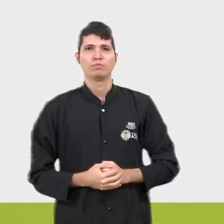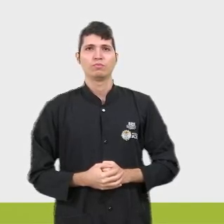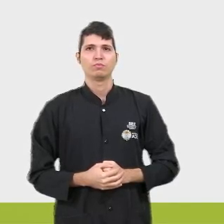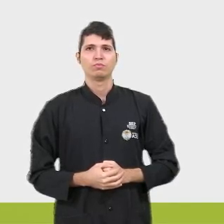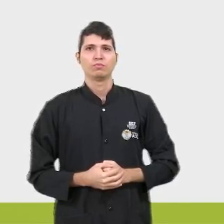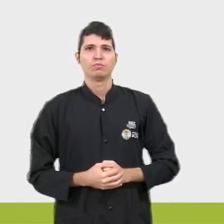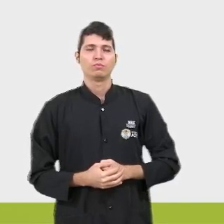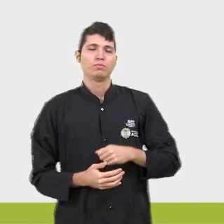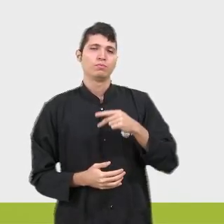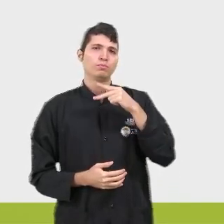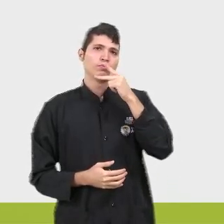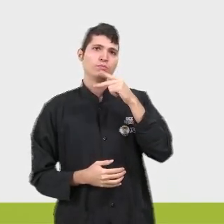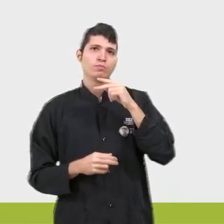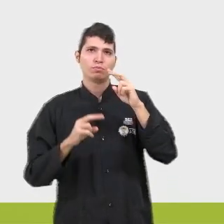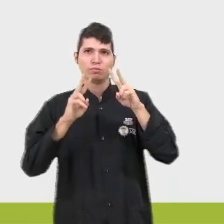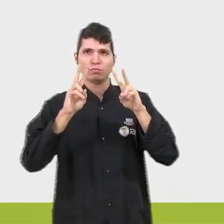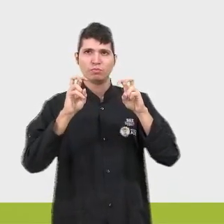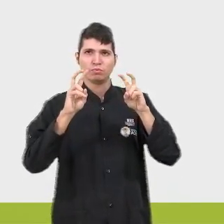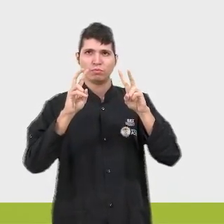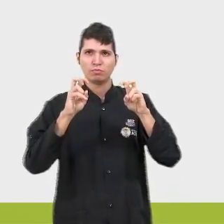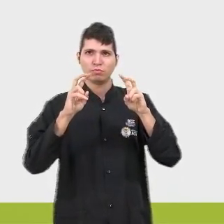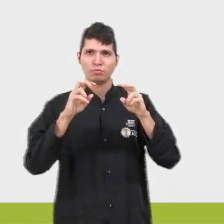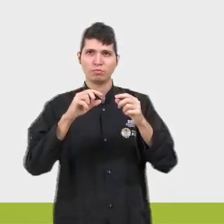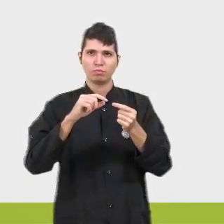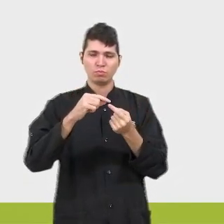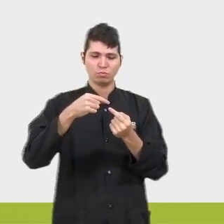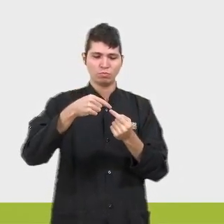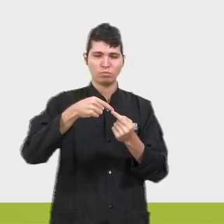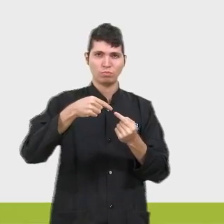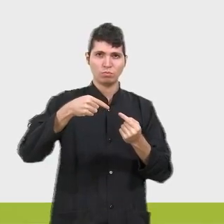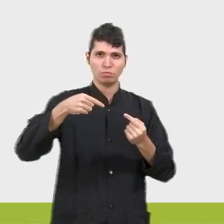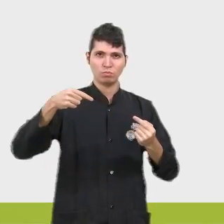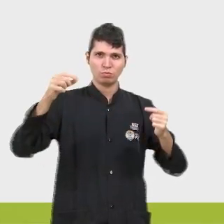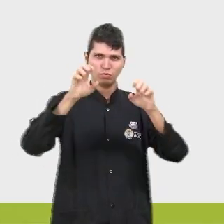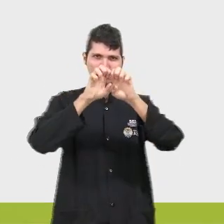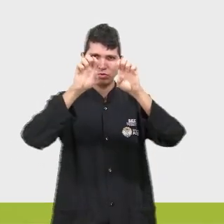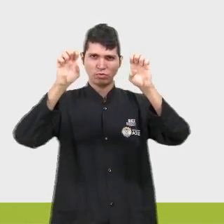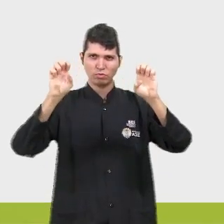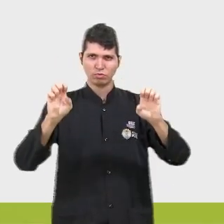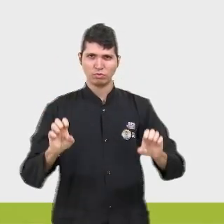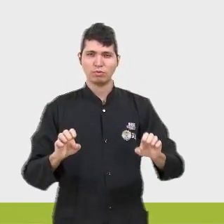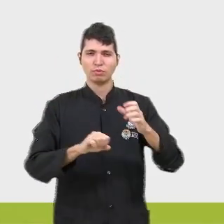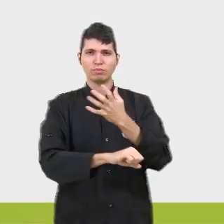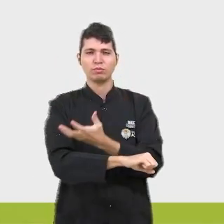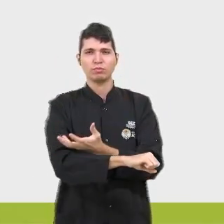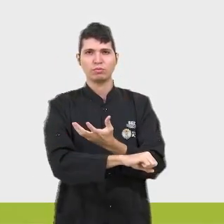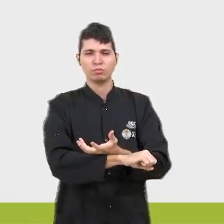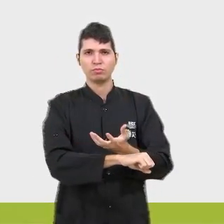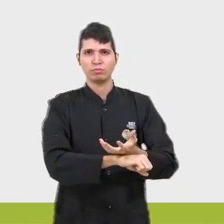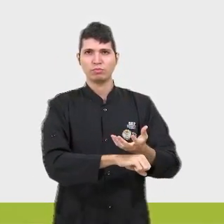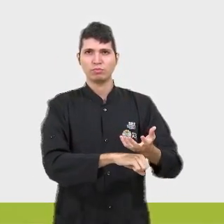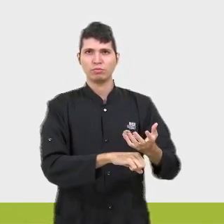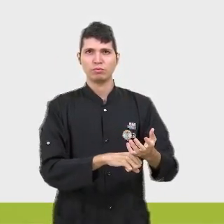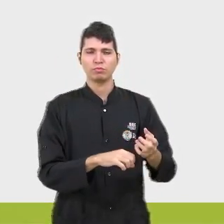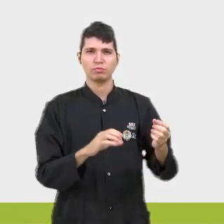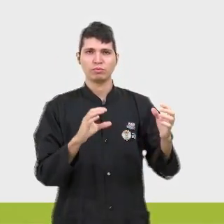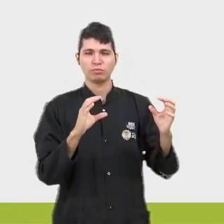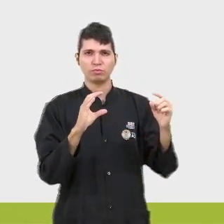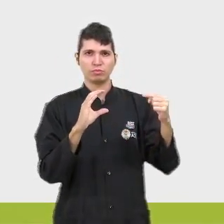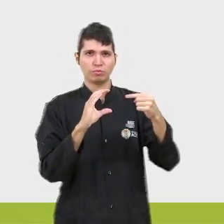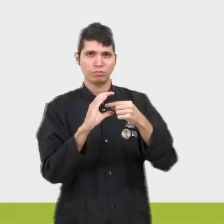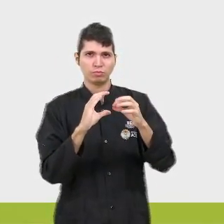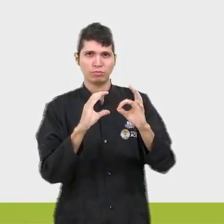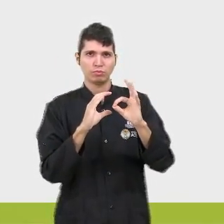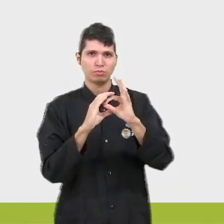Eu falo sobre o cladograma das plantas. Mais uma. Diz assim, ó, eucarionte